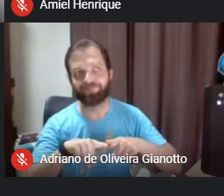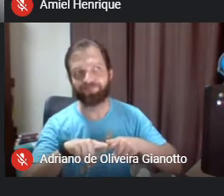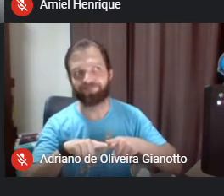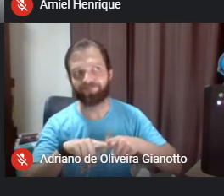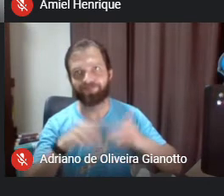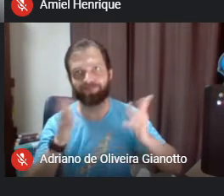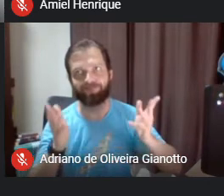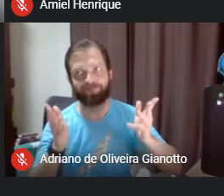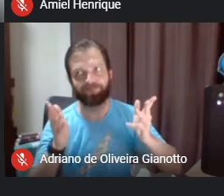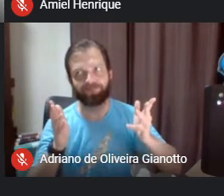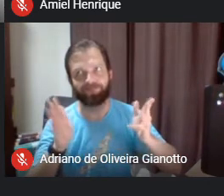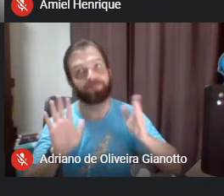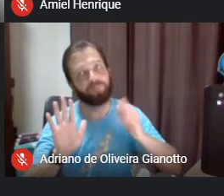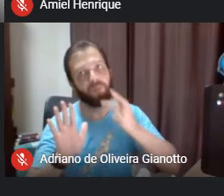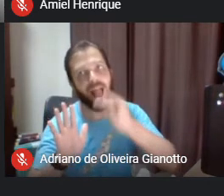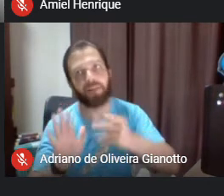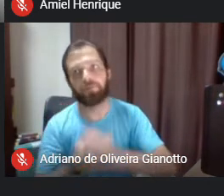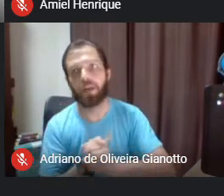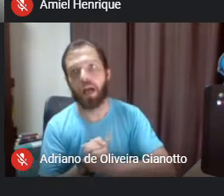E por quê?